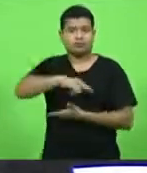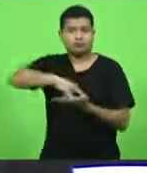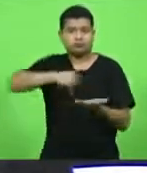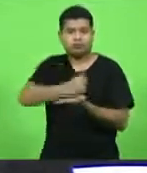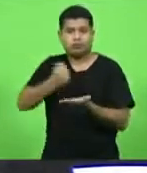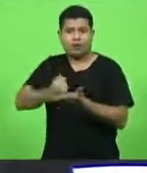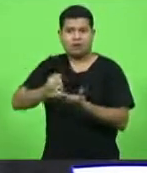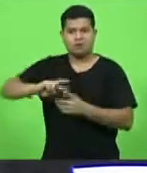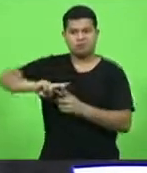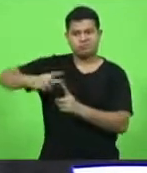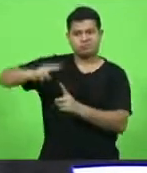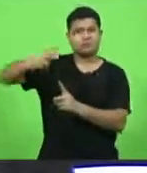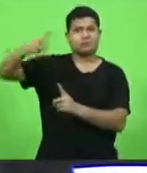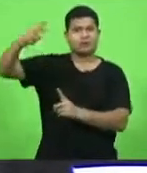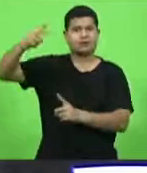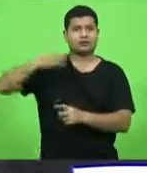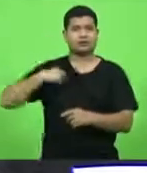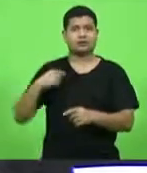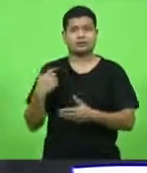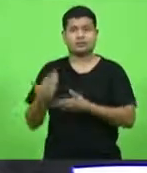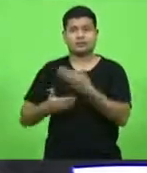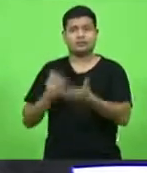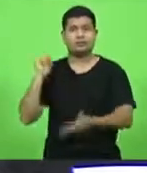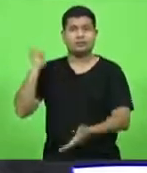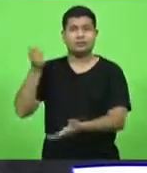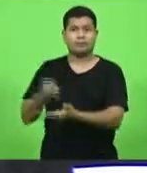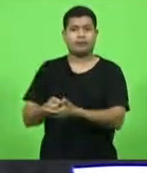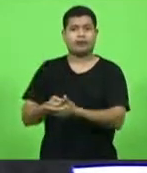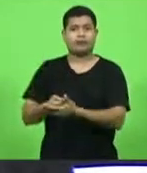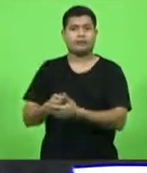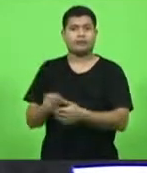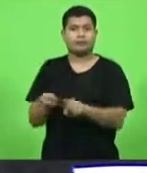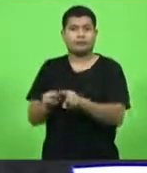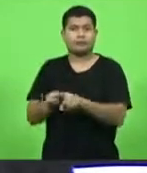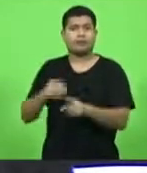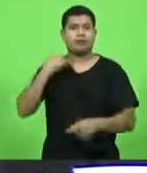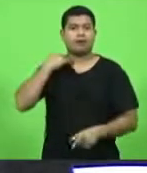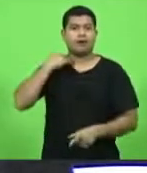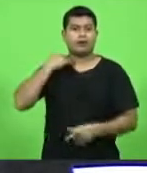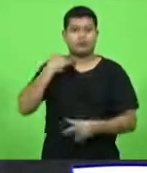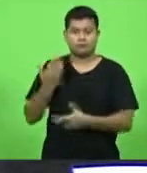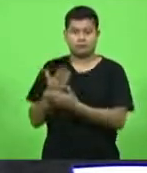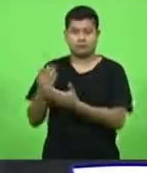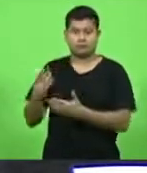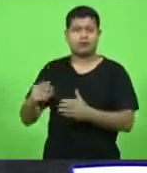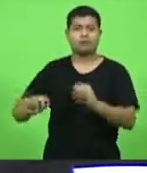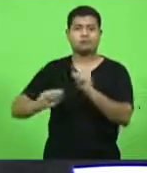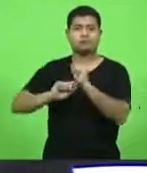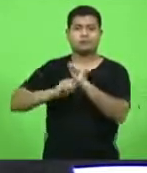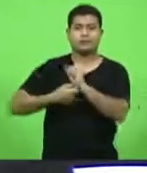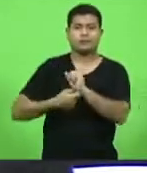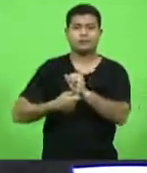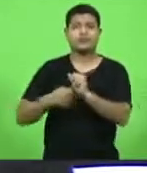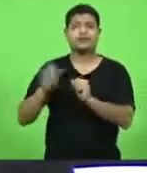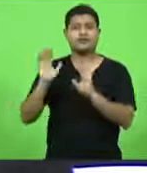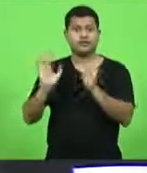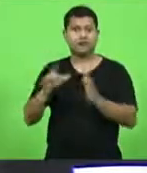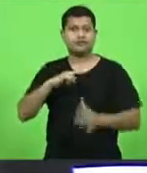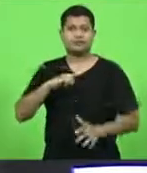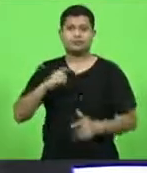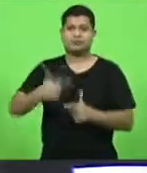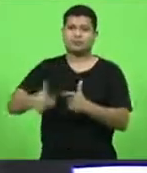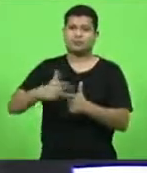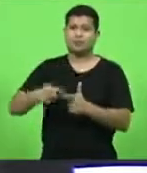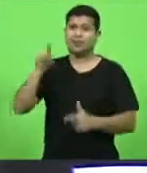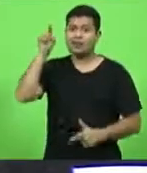pagamentos e a sua conta bloqueada por conta disso então ela já apresentava esse problema lá no Rio de Janeiro e